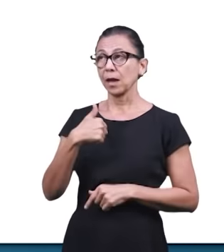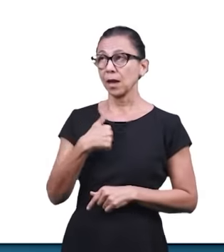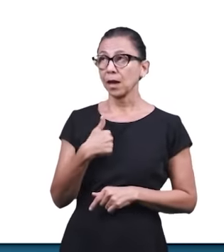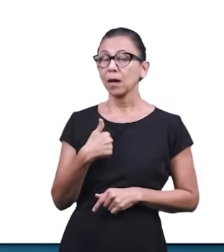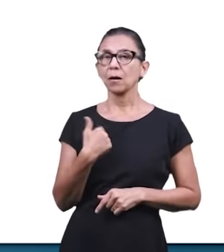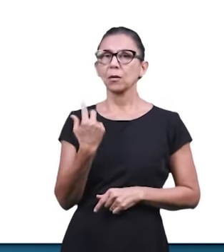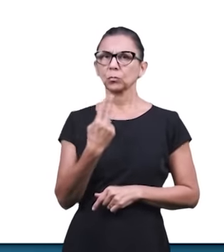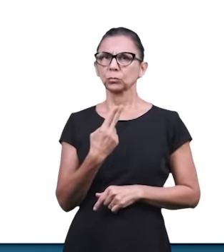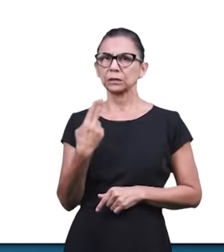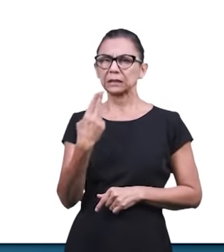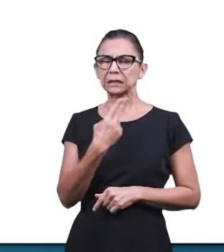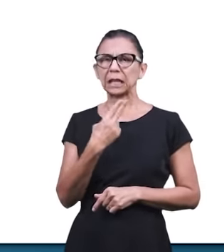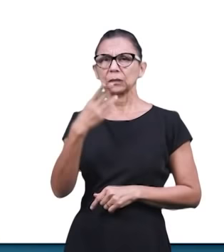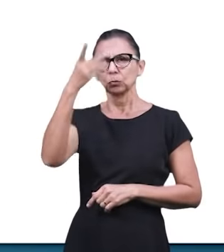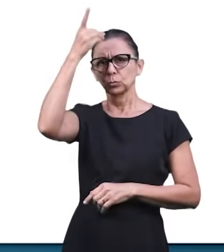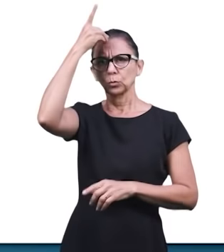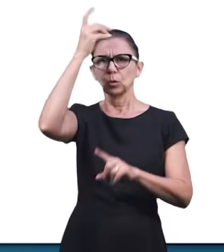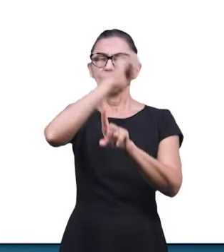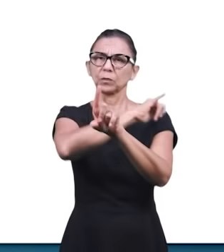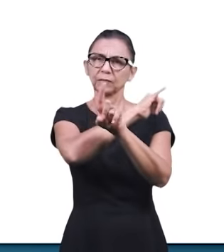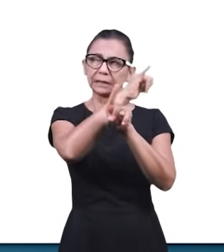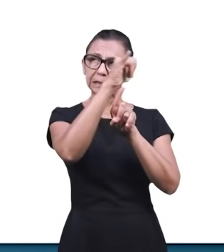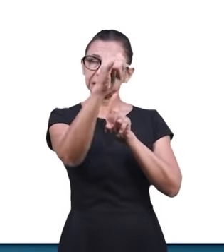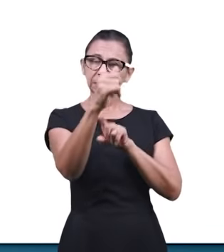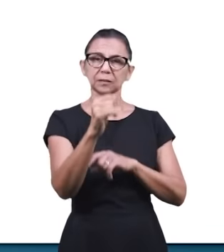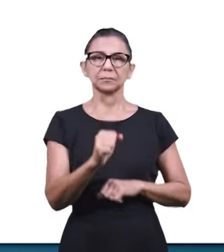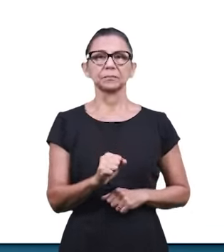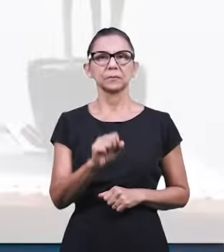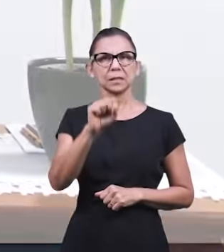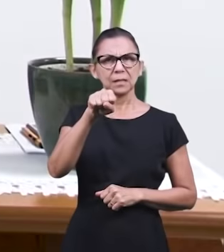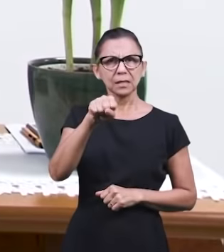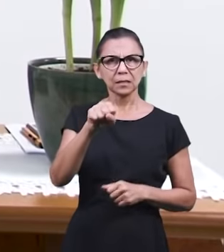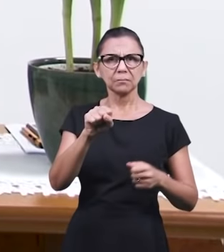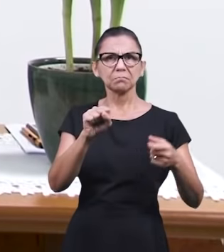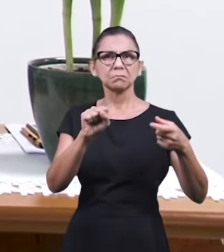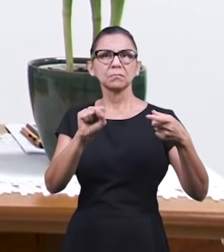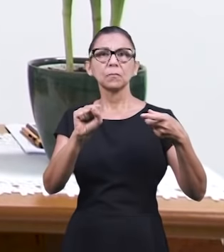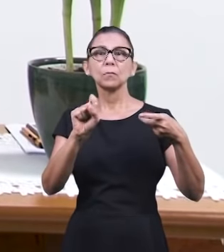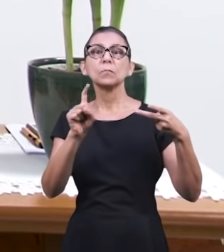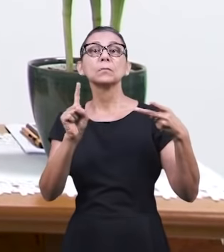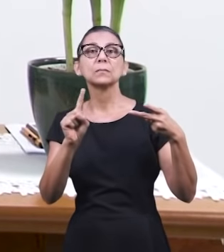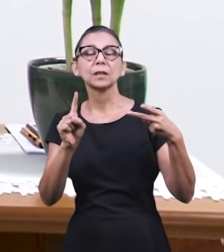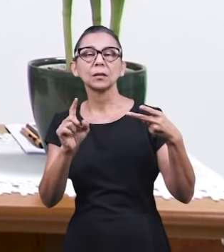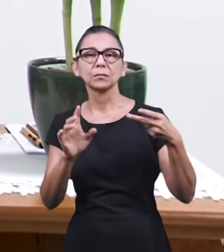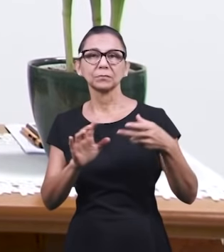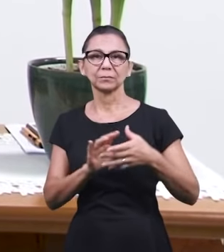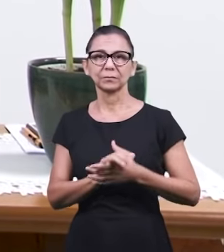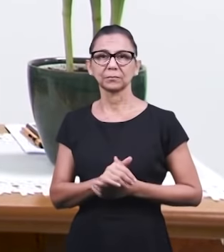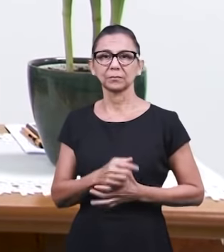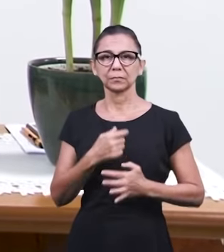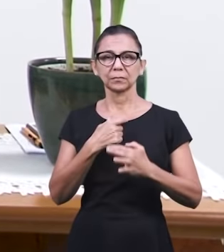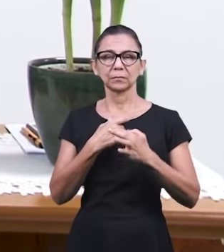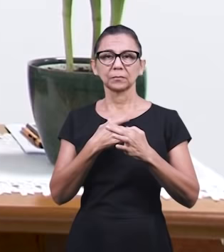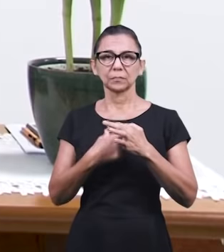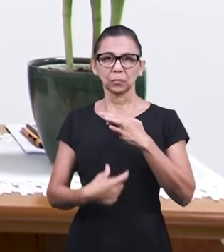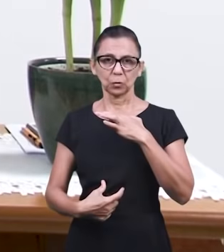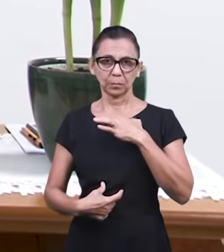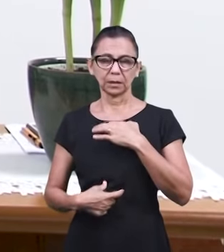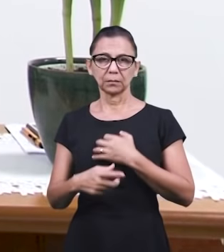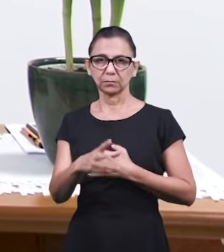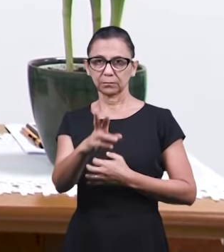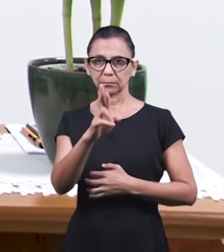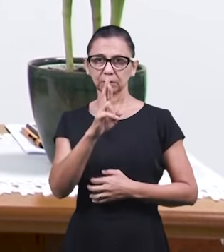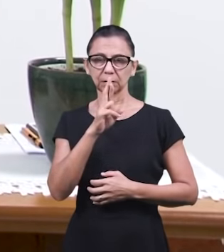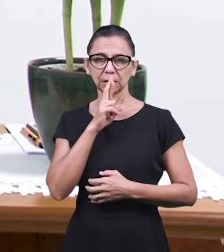dom de profecia? Sim ou não? Quem vai responder é o obreiro Júlio Mariá, de